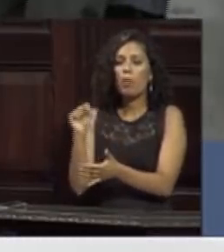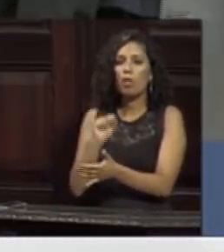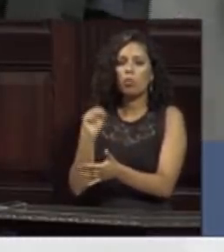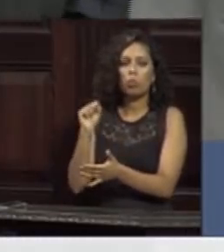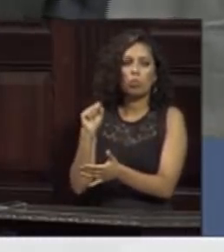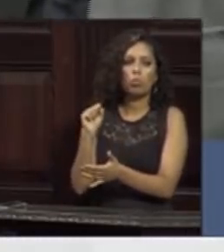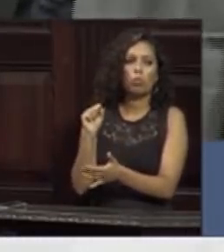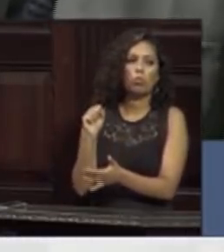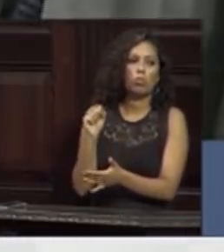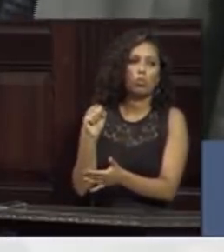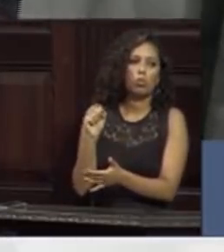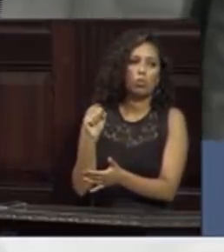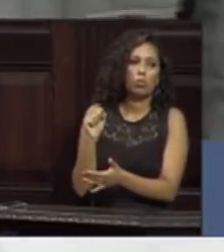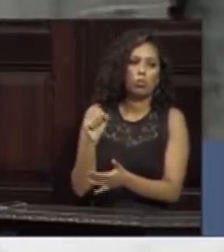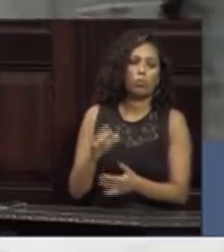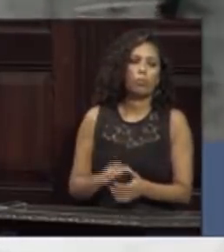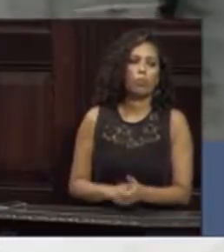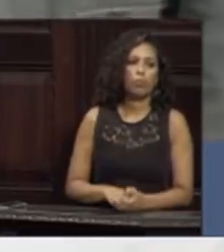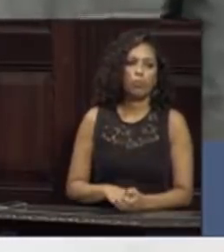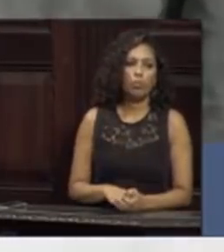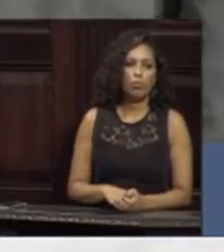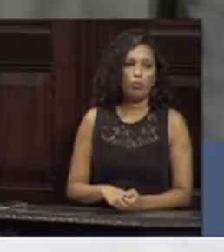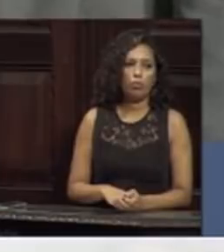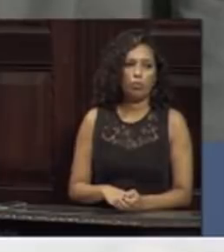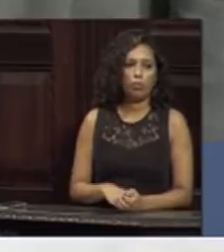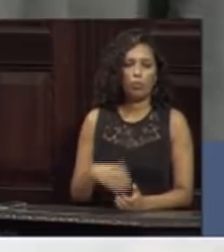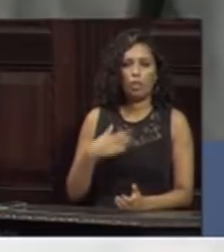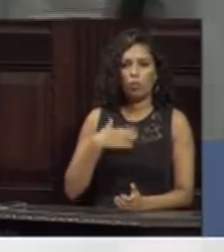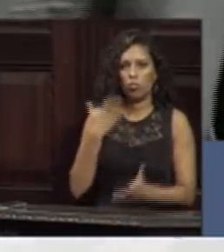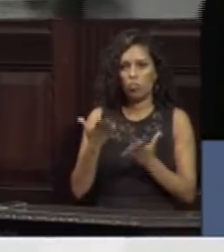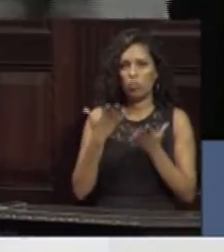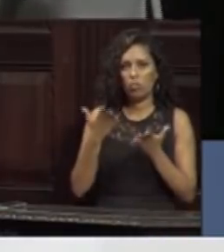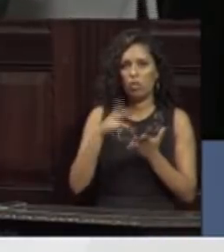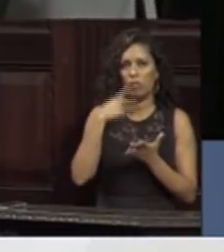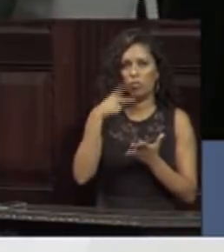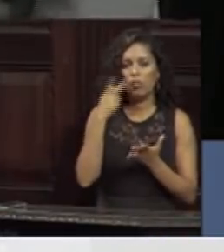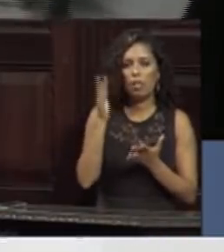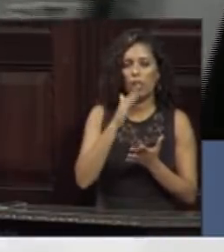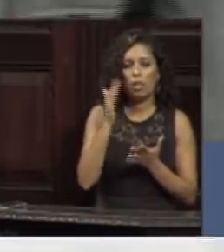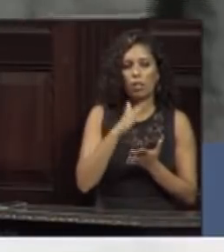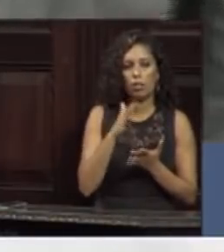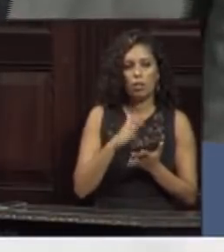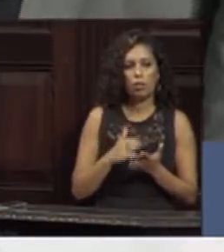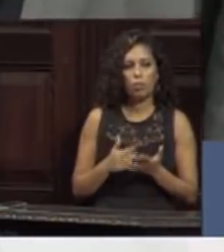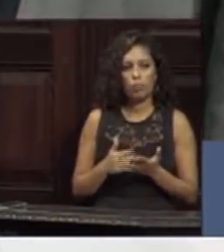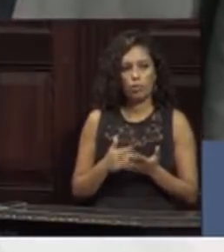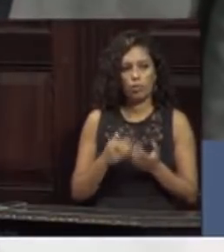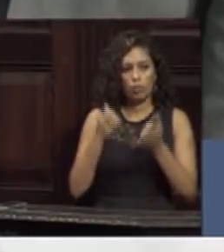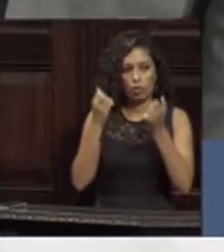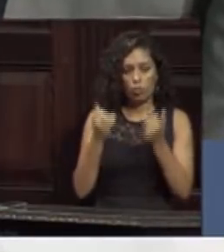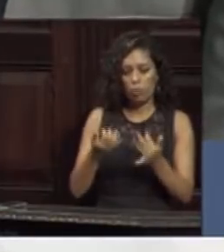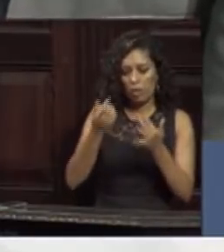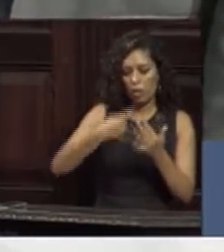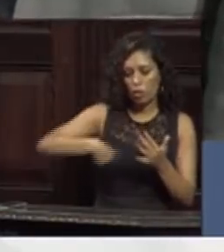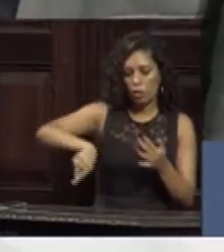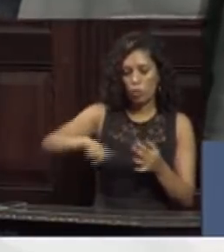só deixar claro aqui para o deputado André Lazzaroni que a nossa